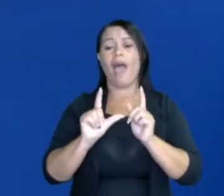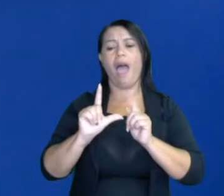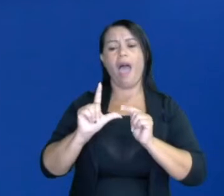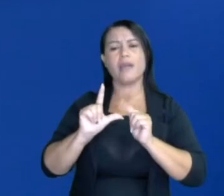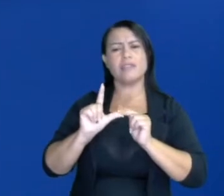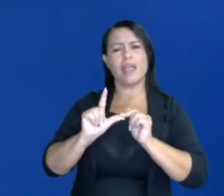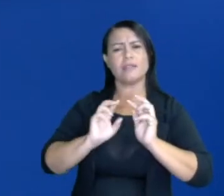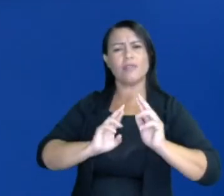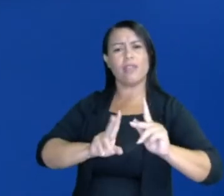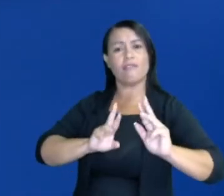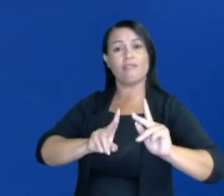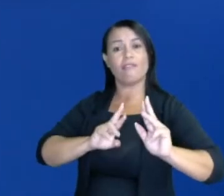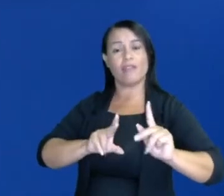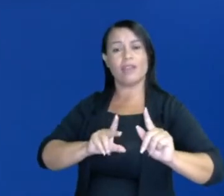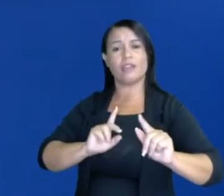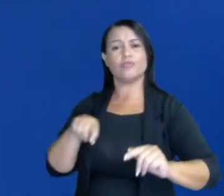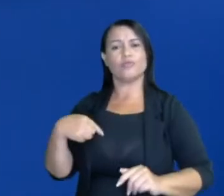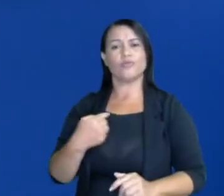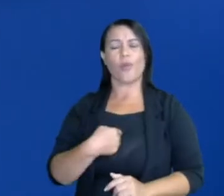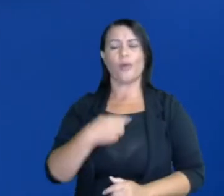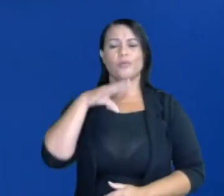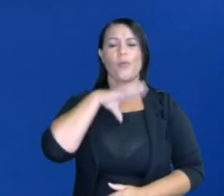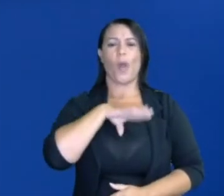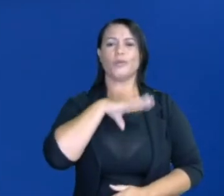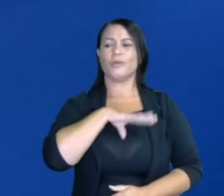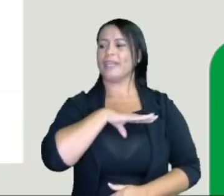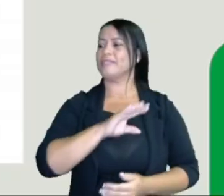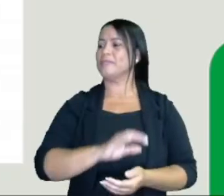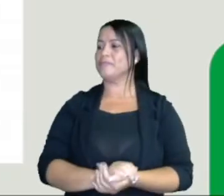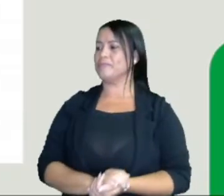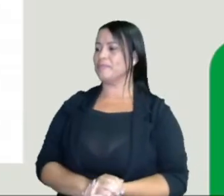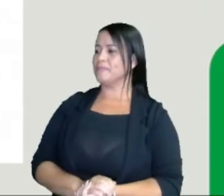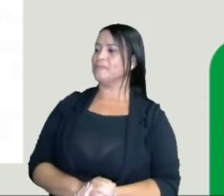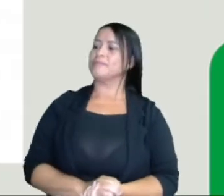são mais diferentes do nosso português.